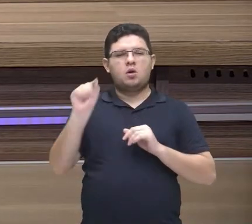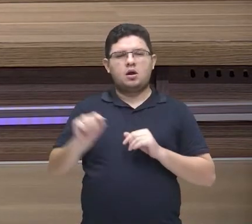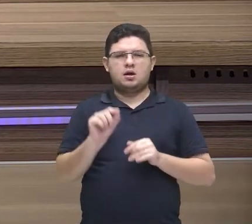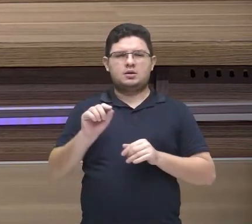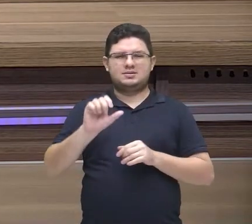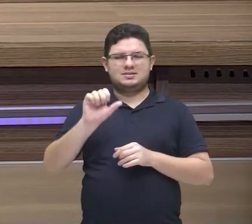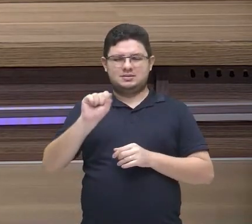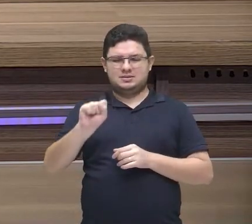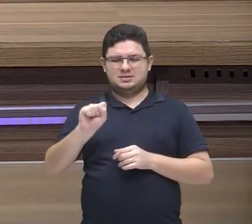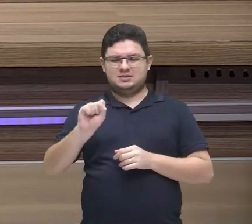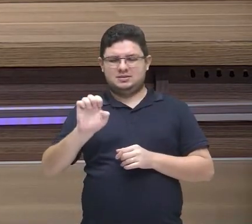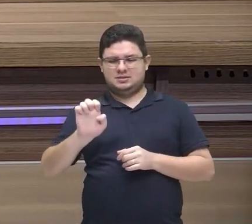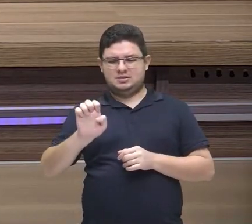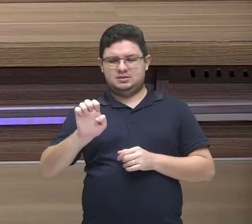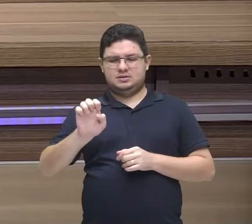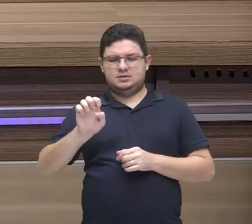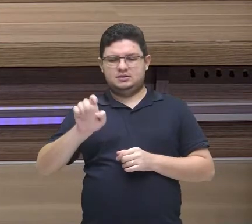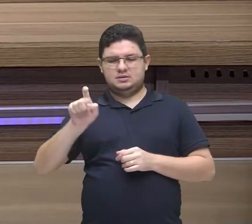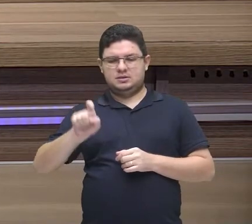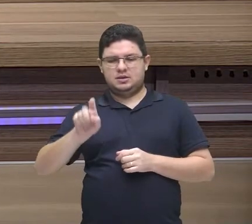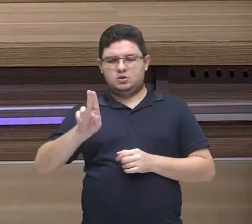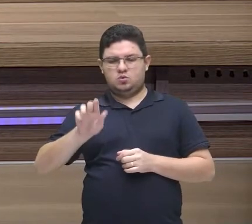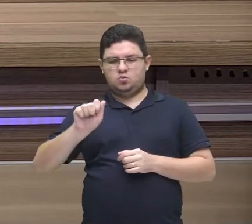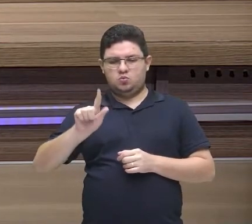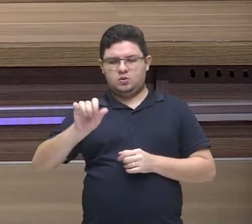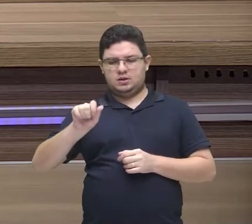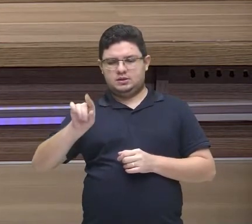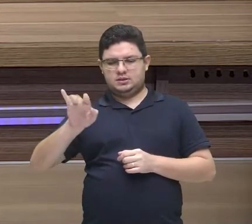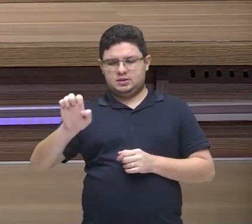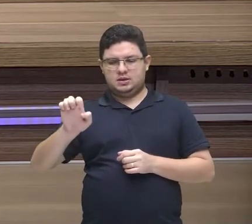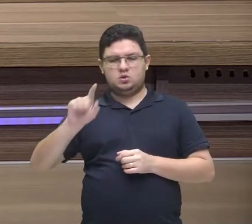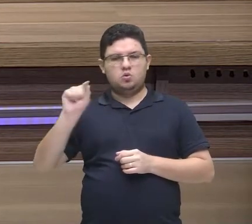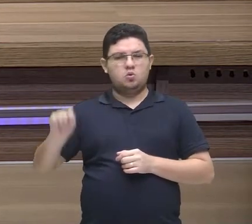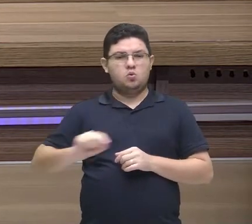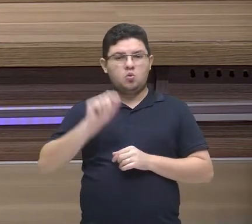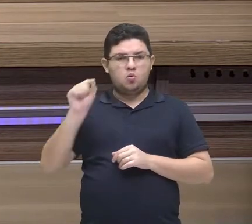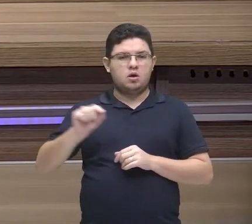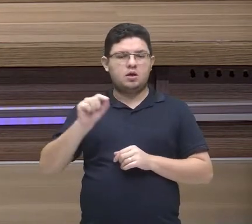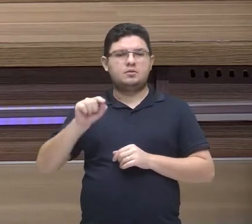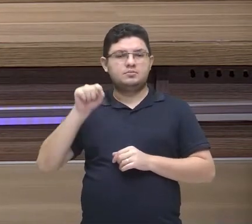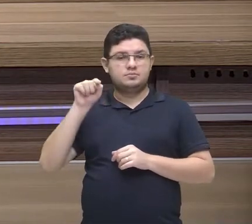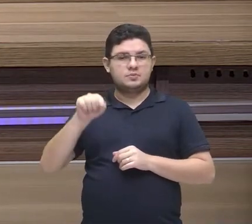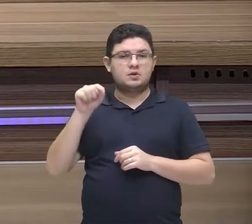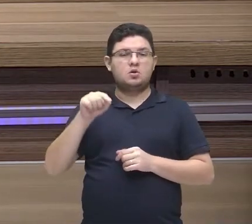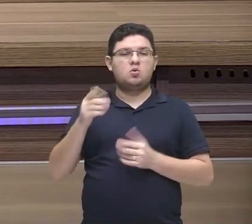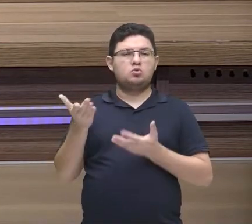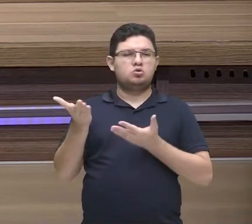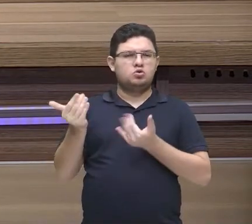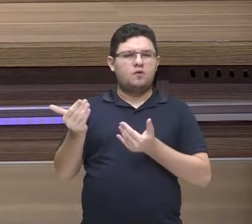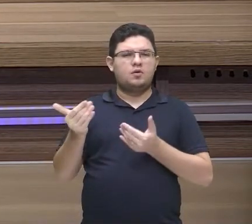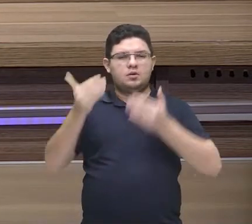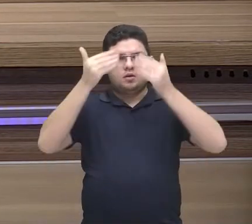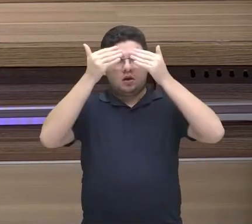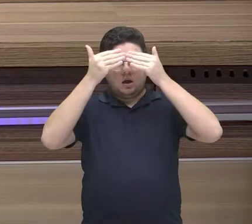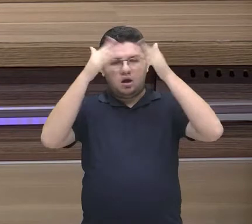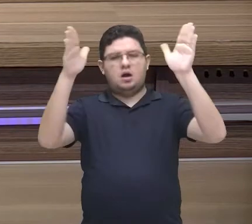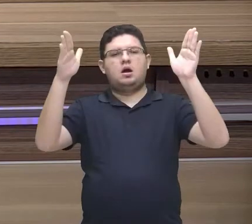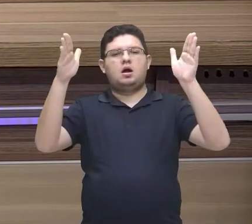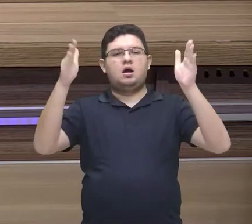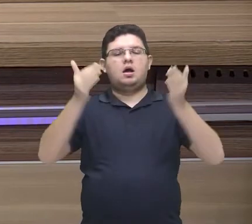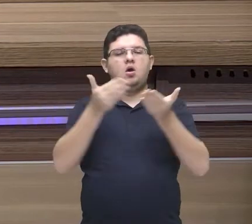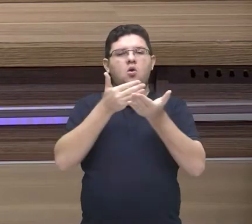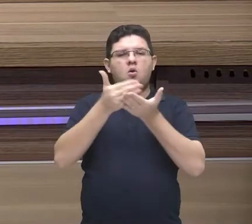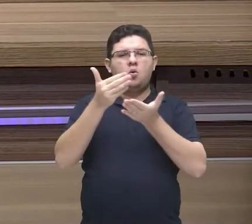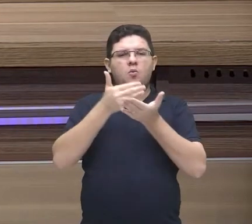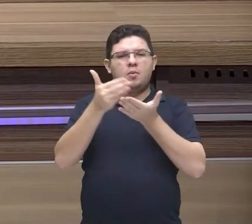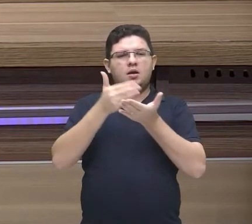os adolescentes desabrocham e que eles entram na adolescência, começa uma coisa chamada sexualidade. E uma